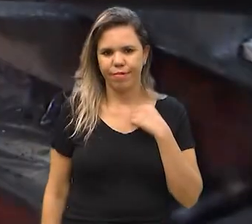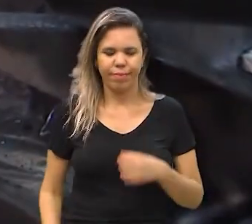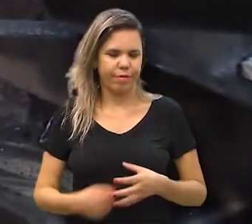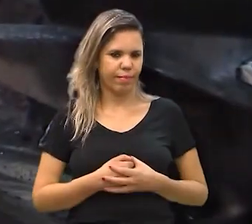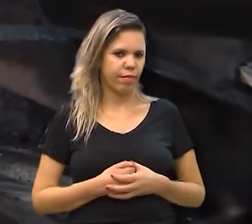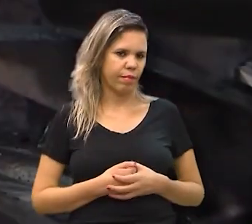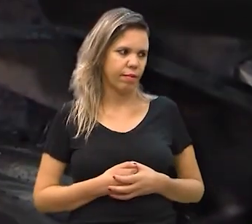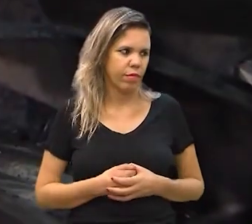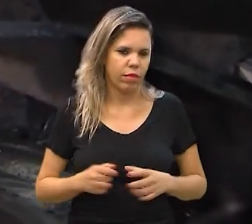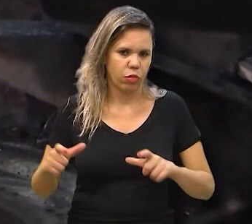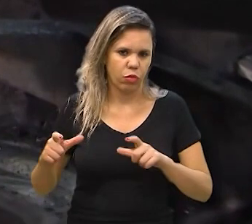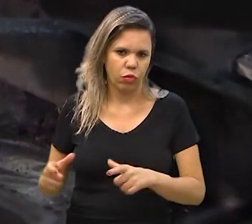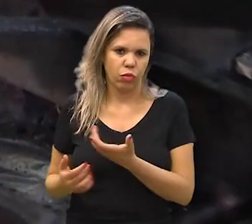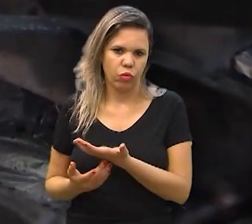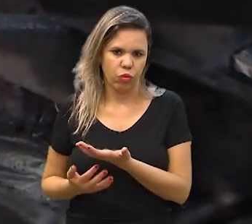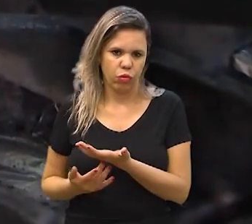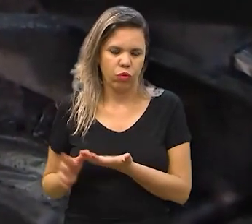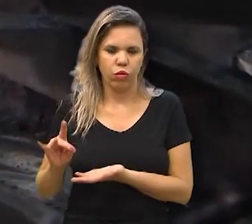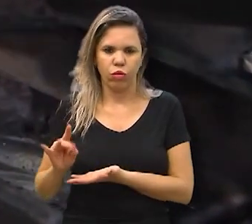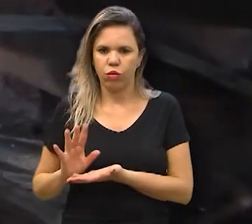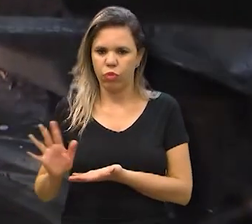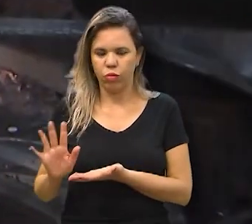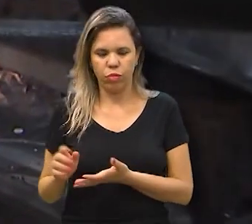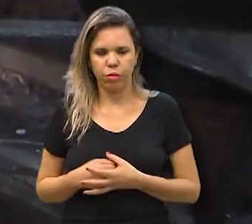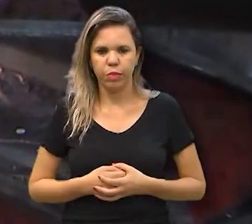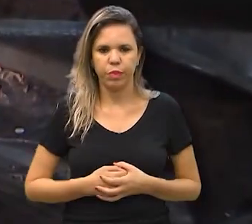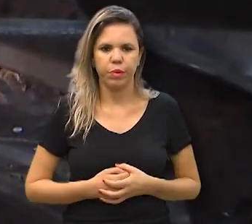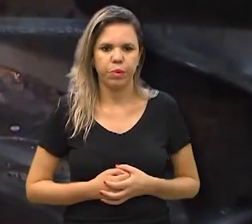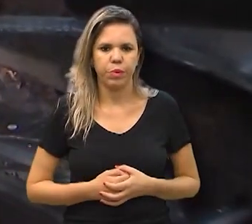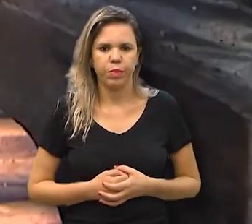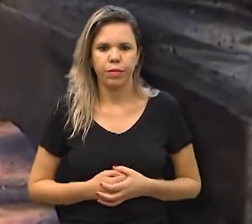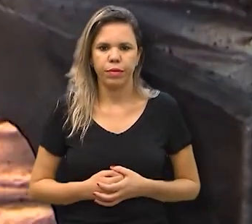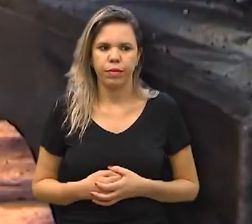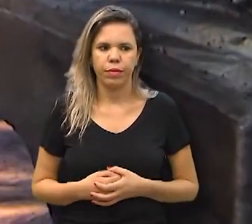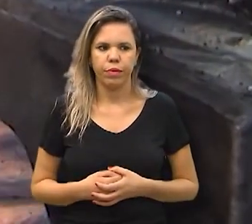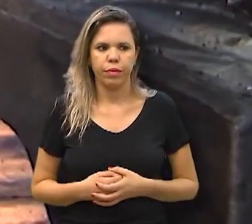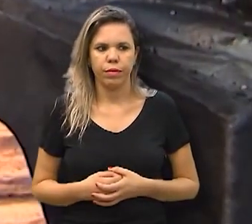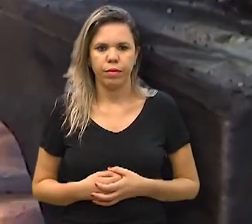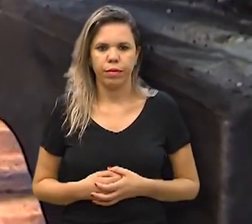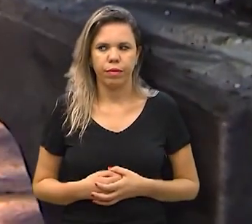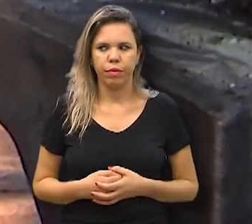Vamos lá. Você vai precisar de uma frigideira antiaderente para não grudar a massa.